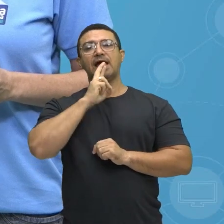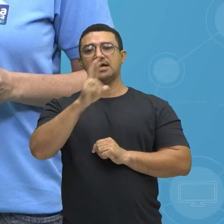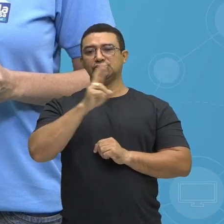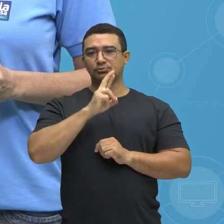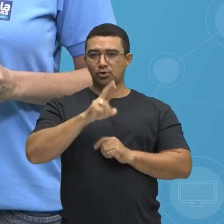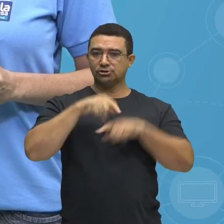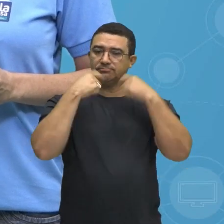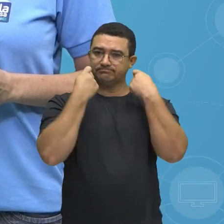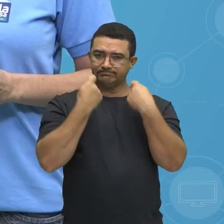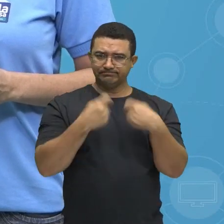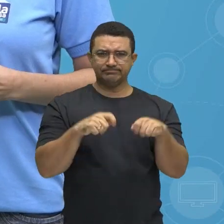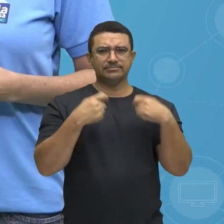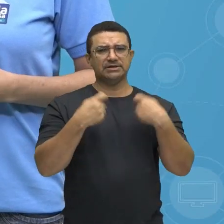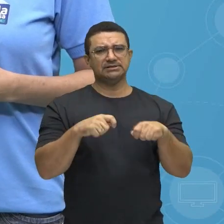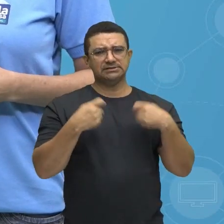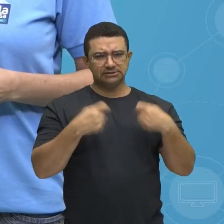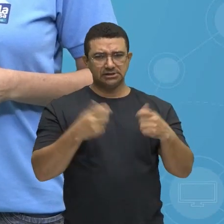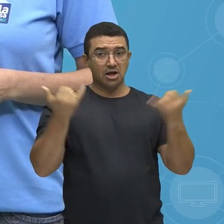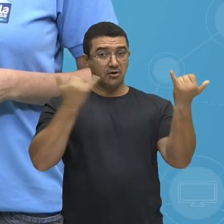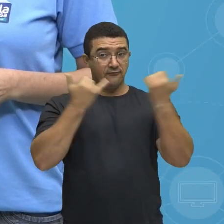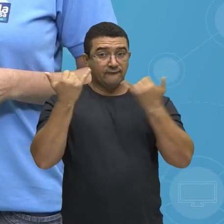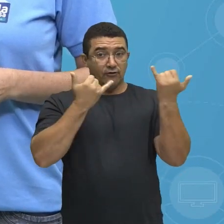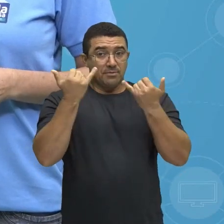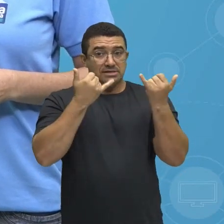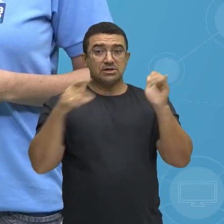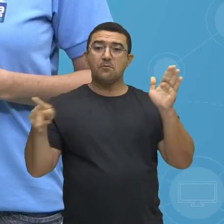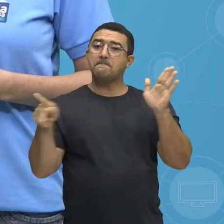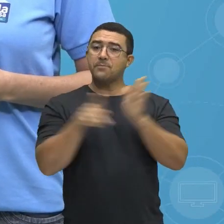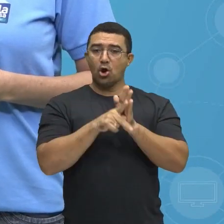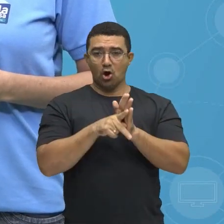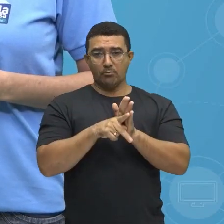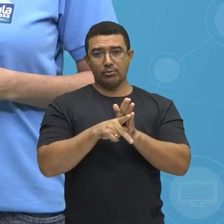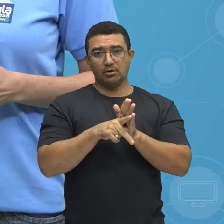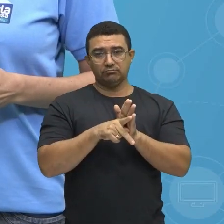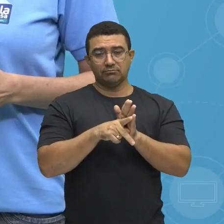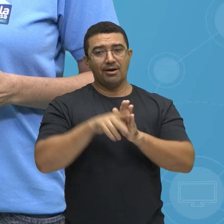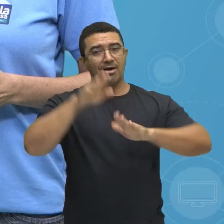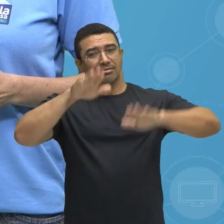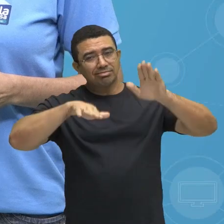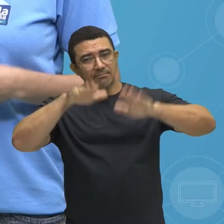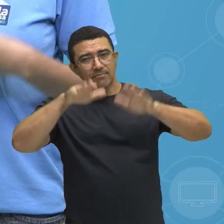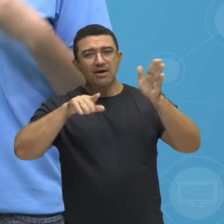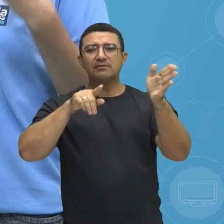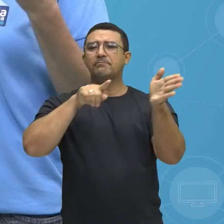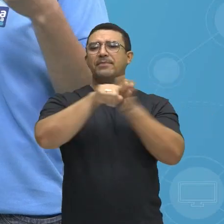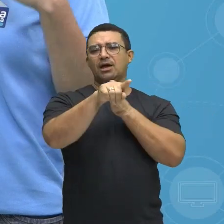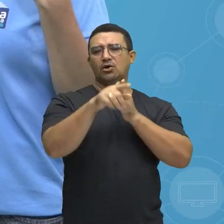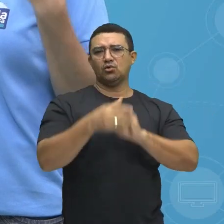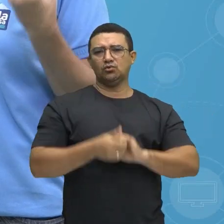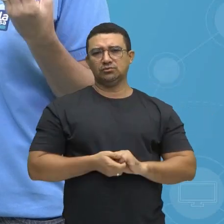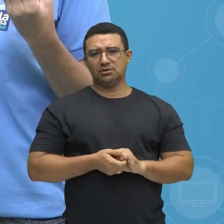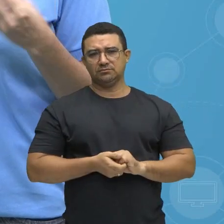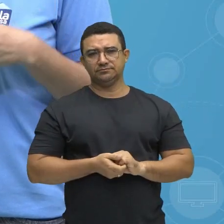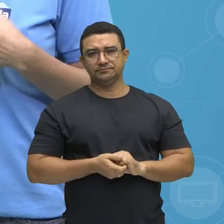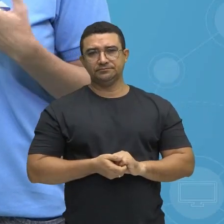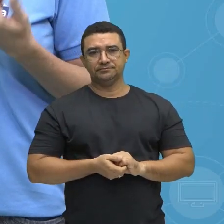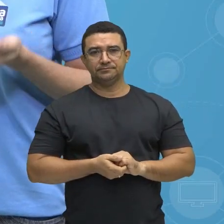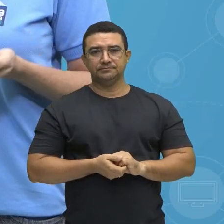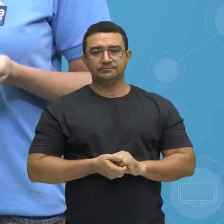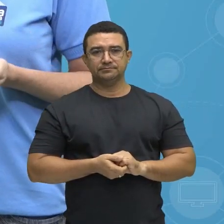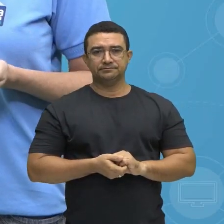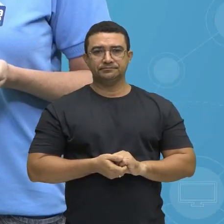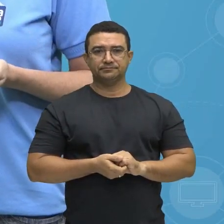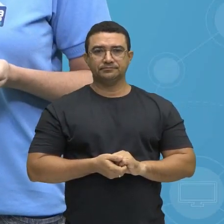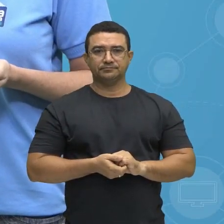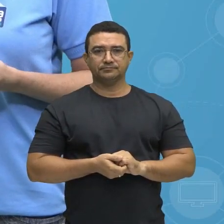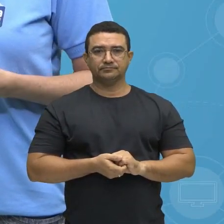tem uma informação específica dependendo da pergunta que foi feita. No caso aqui, eu perguntei what kind, que